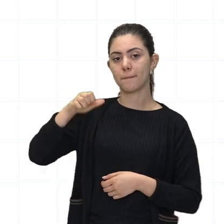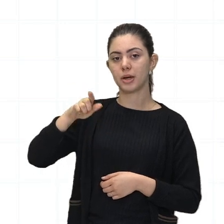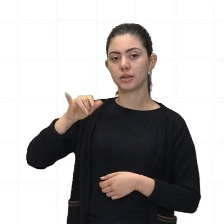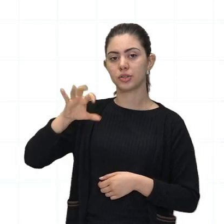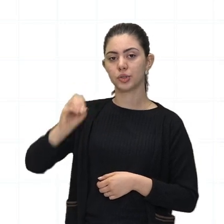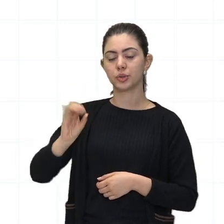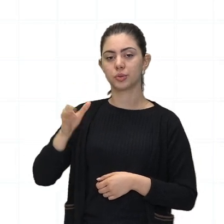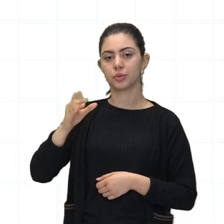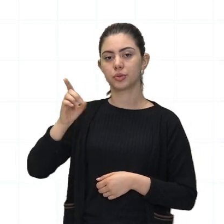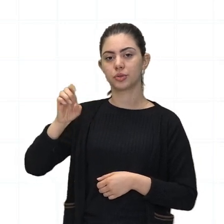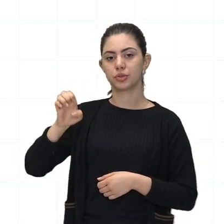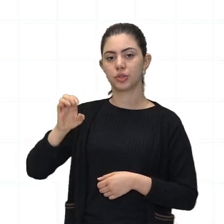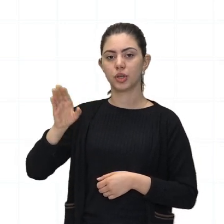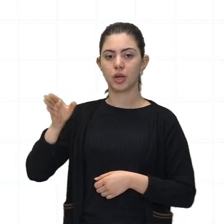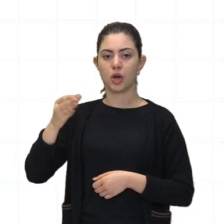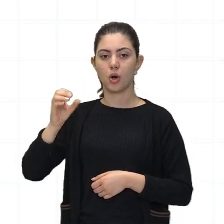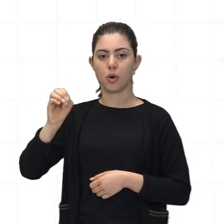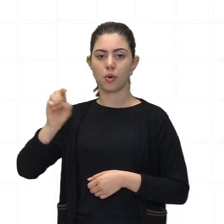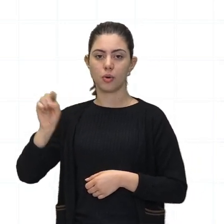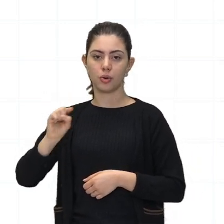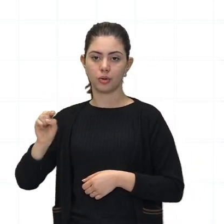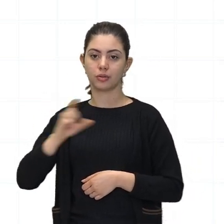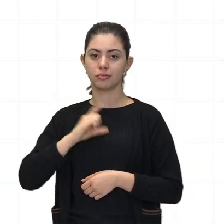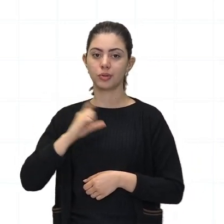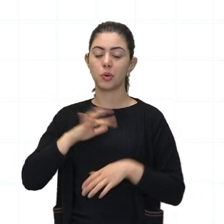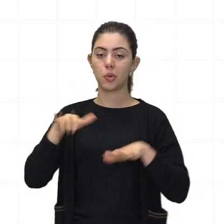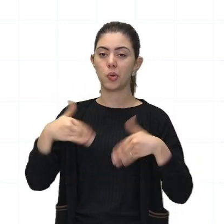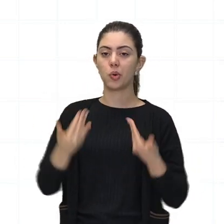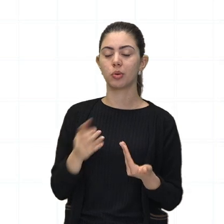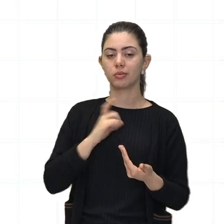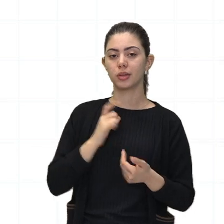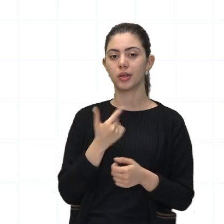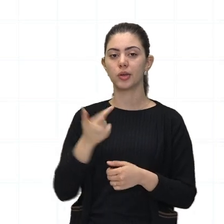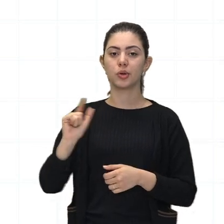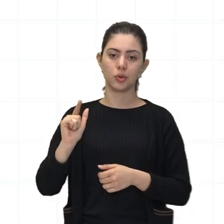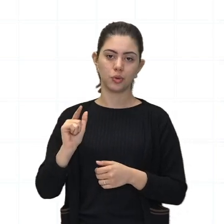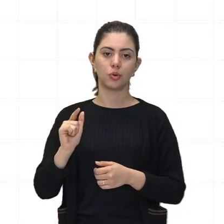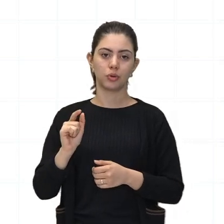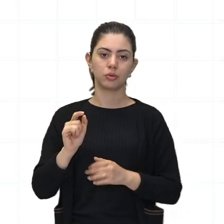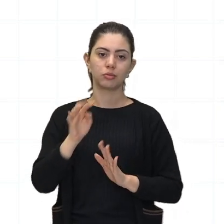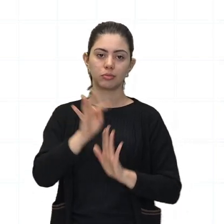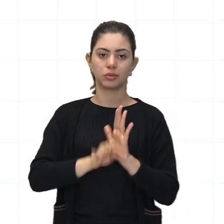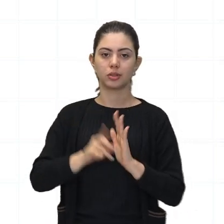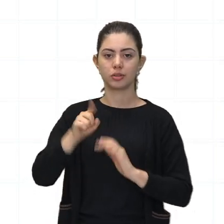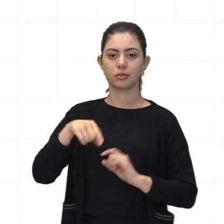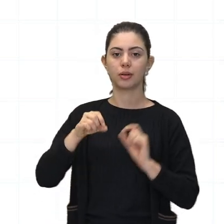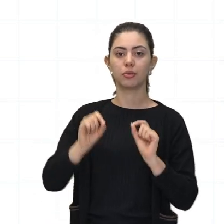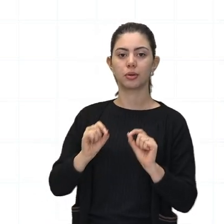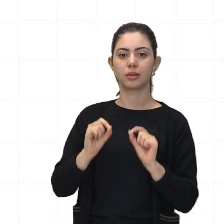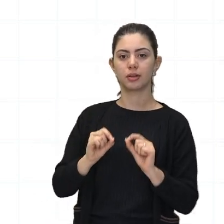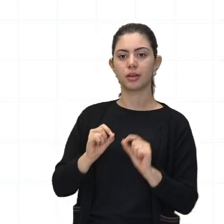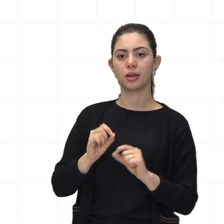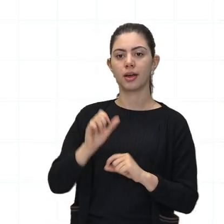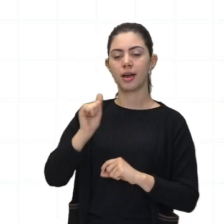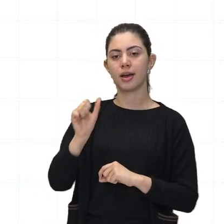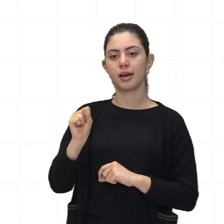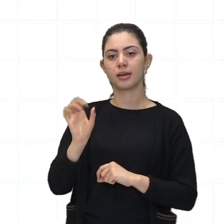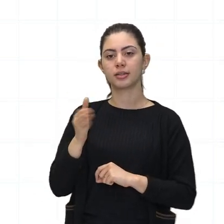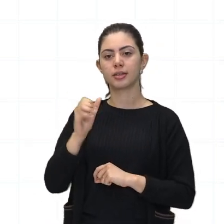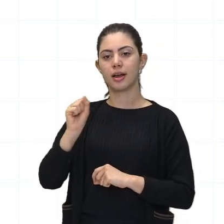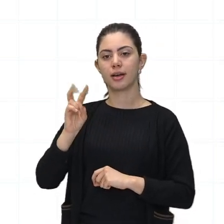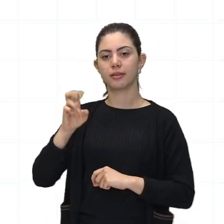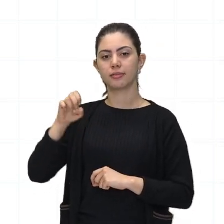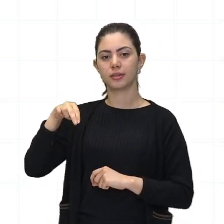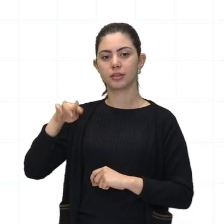Frank Baum, ou As Aventuras de Tom Sawyer, mais recentemente ali do Mark Twain, que é um escritor norte-americano,